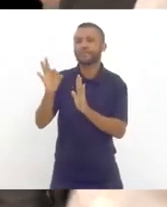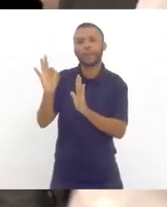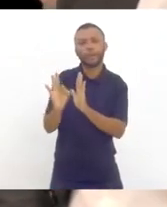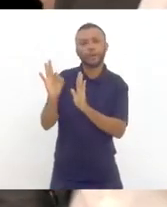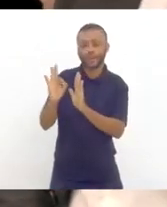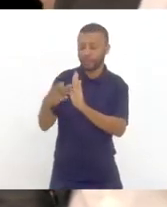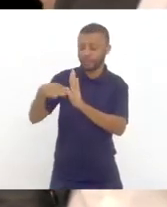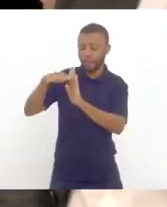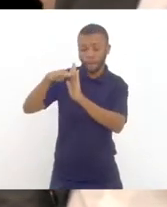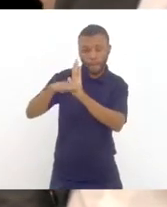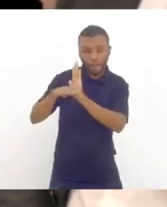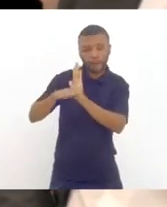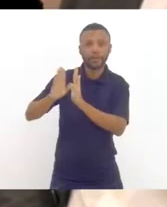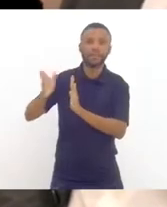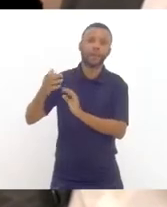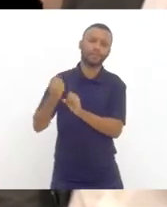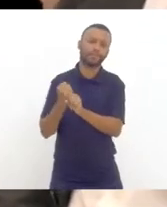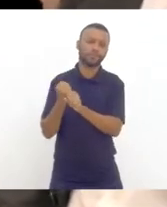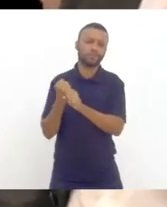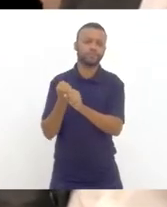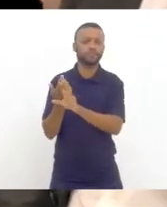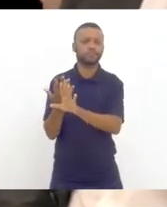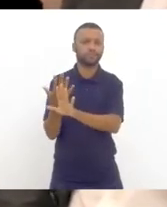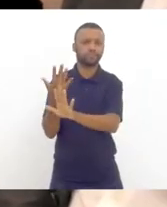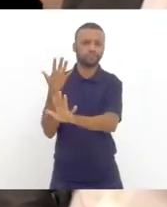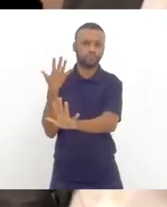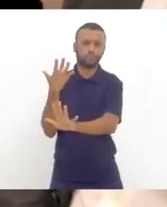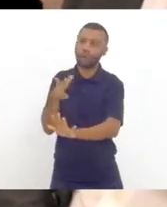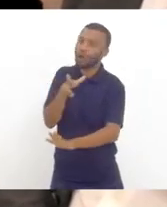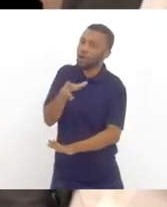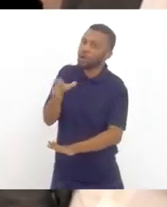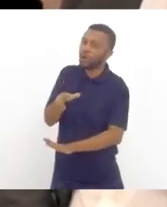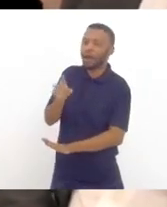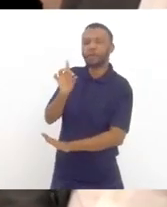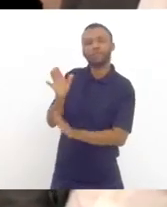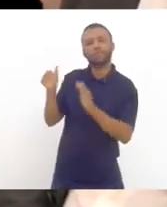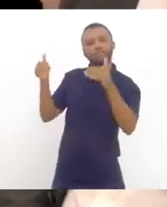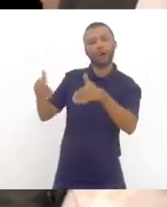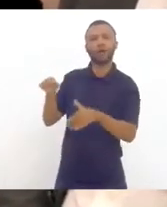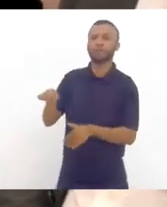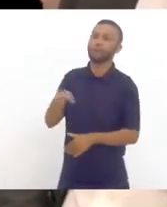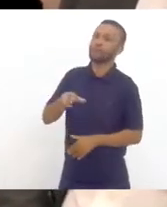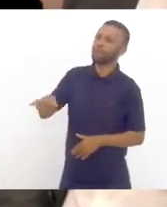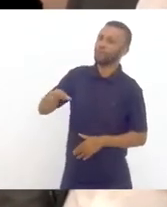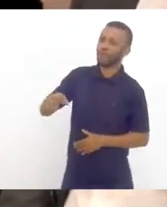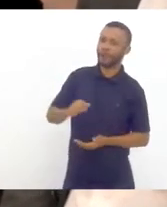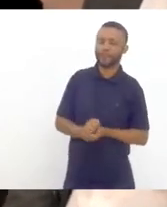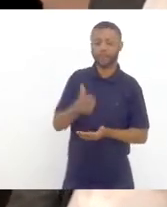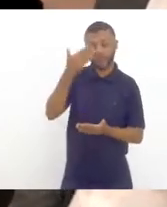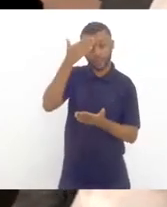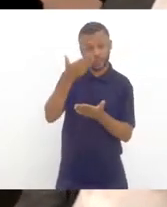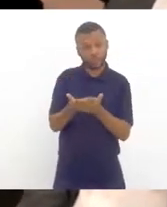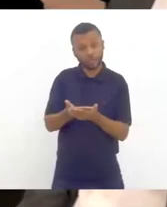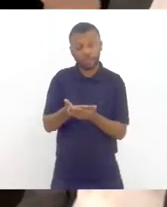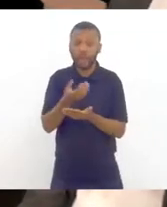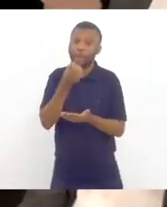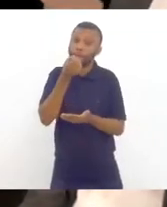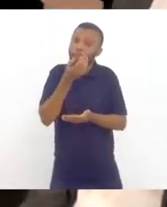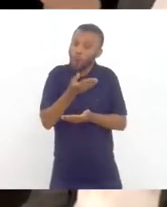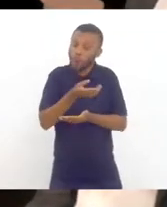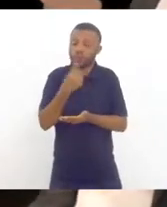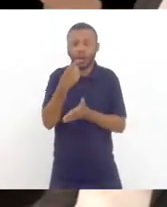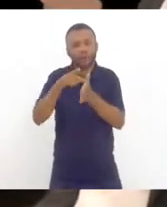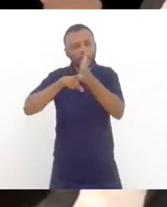que eles já existem há muitos anos, não é essa a questão aqui. Eu acho até que isso vale a pena um estudo,